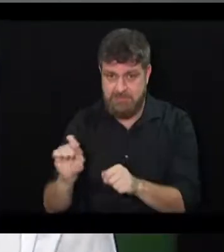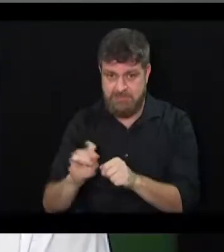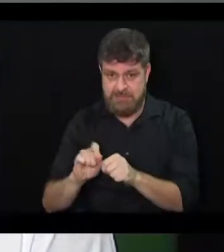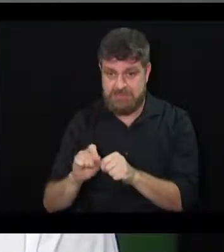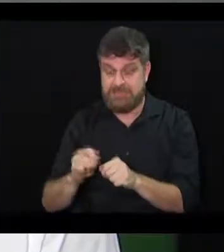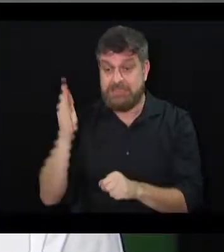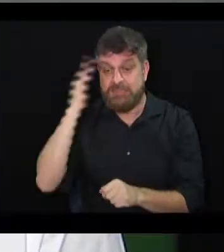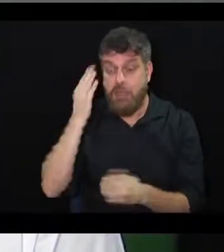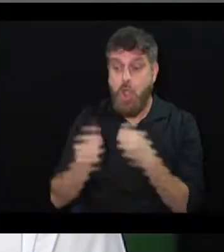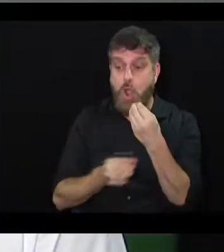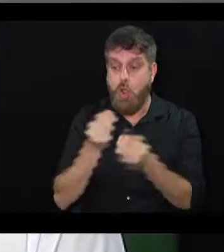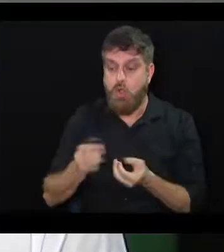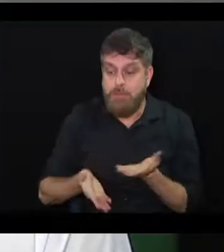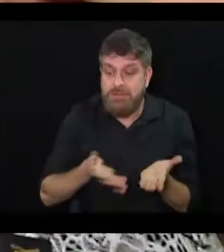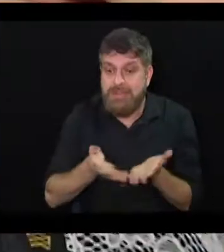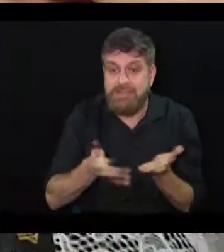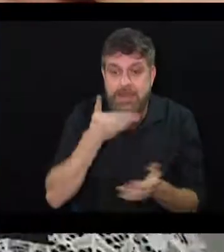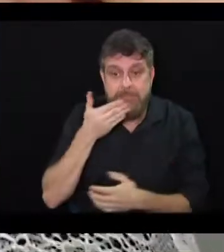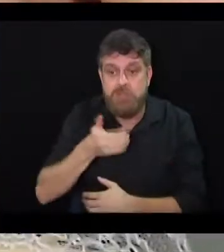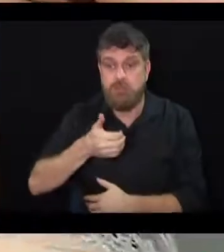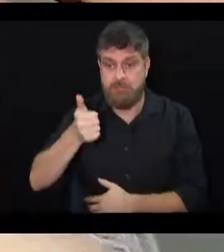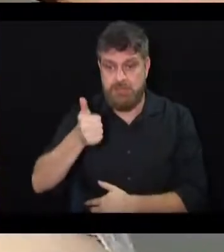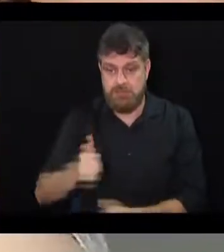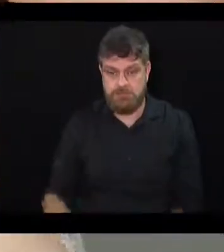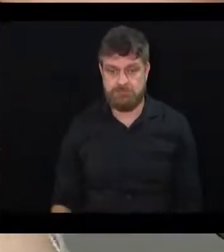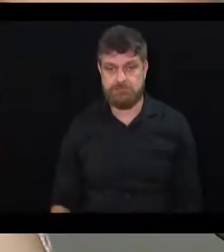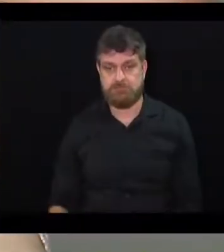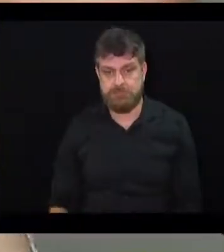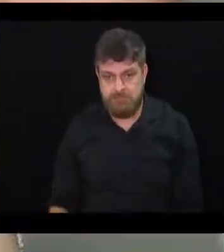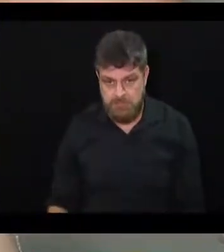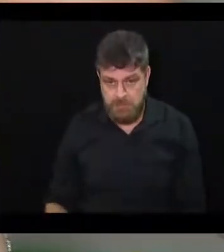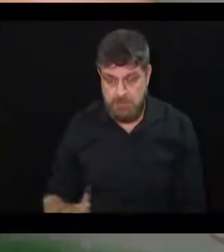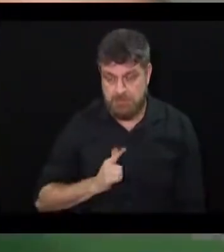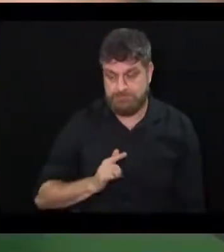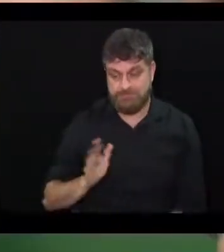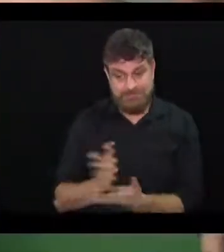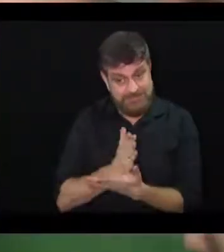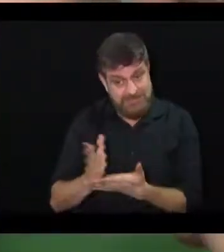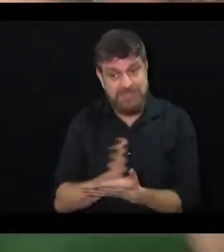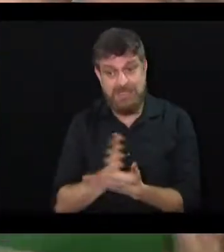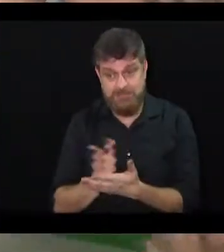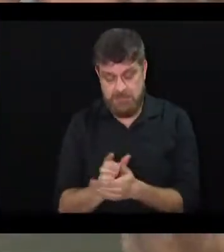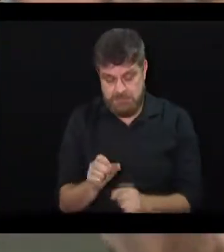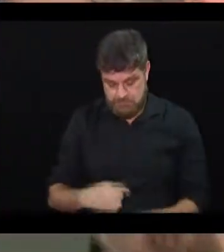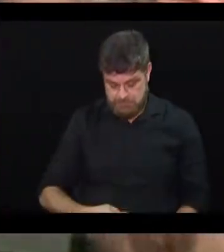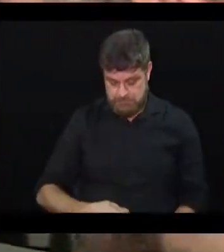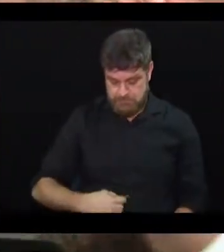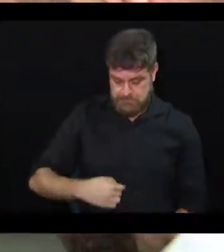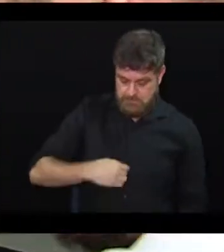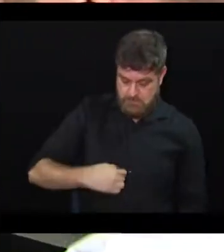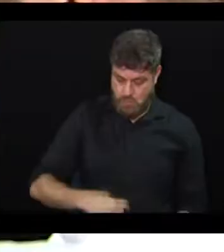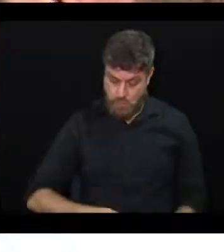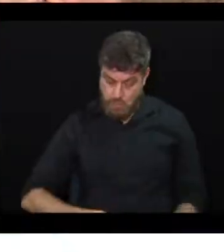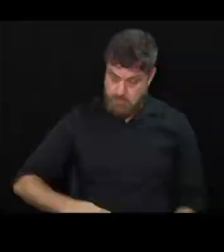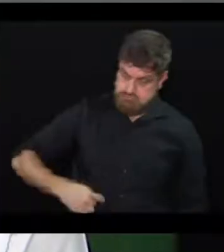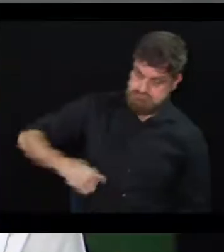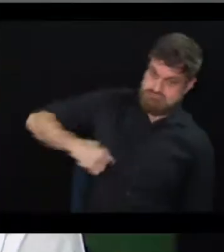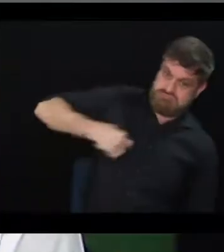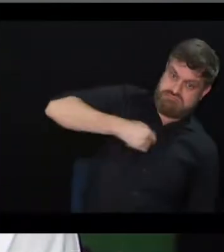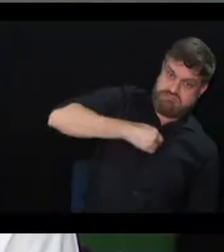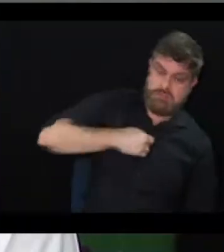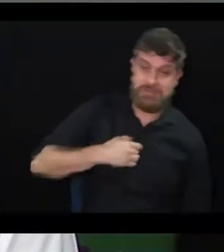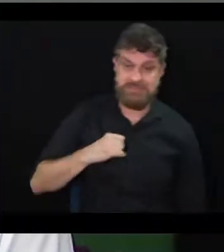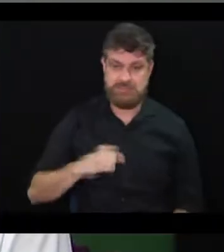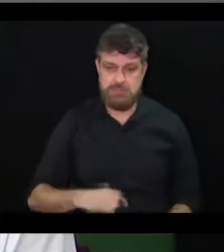indique o melhor tratamento para essa pessoa. O melhor tratamento depende do grau do desvio, como explica o especialista. Em